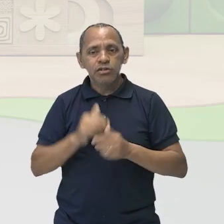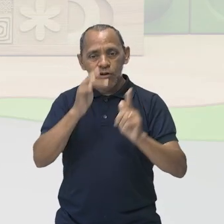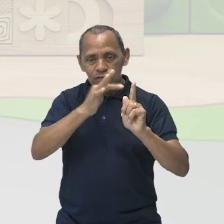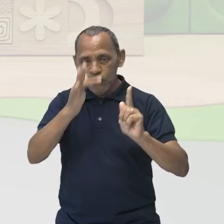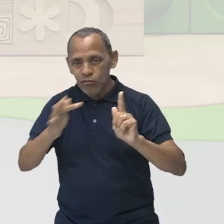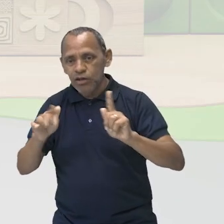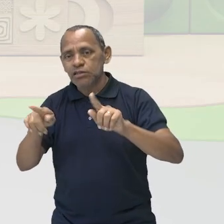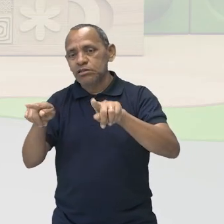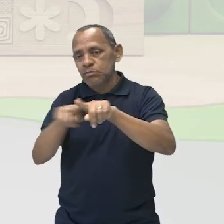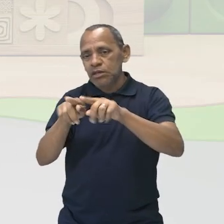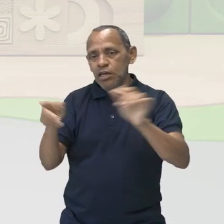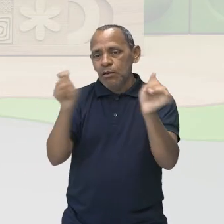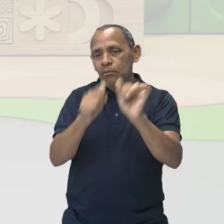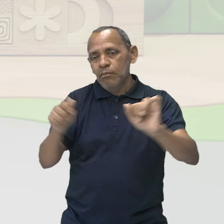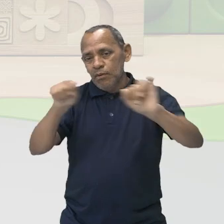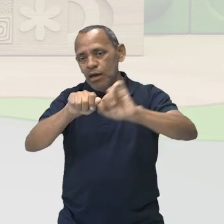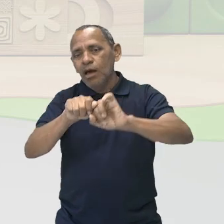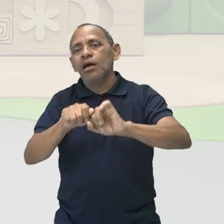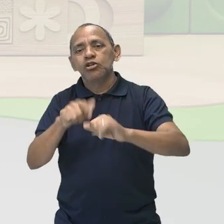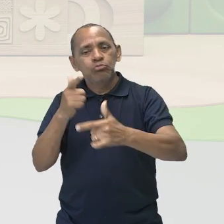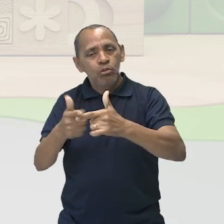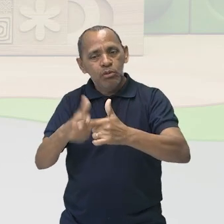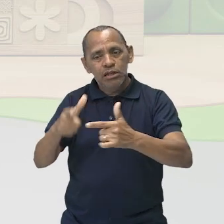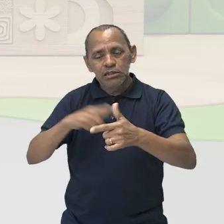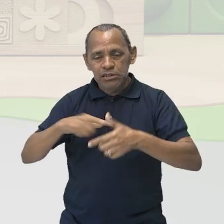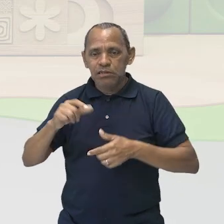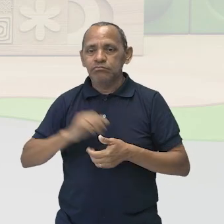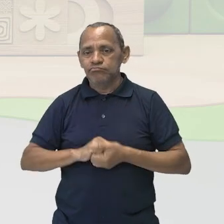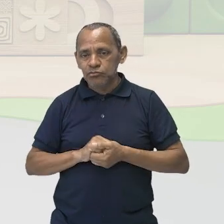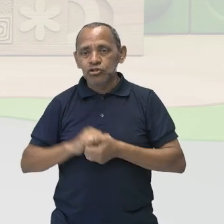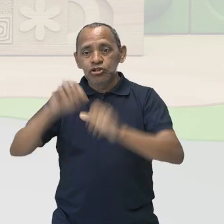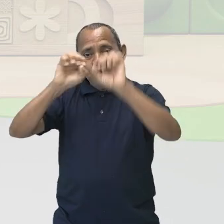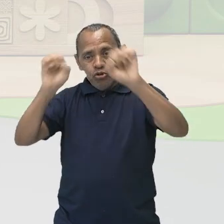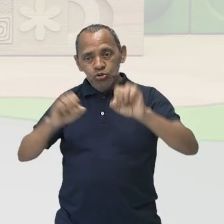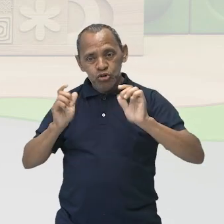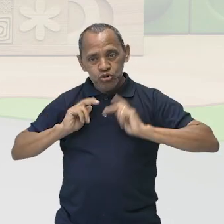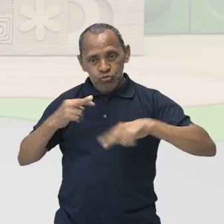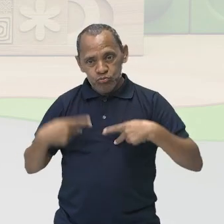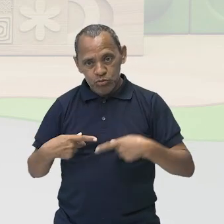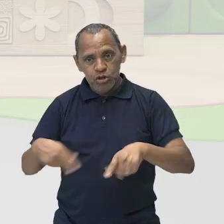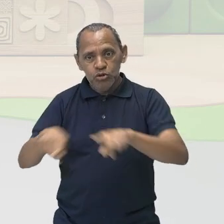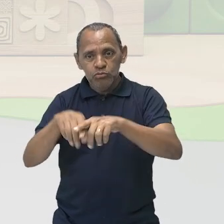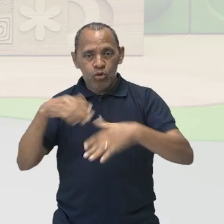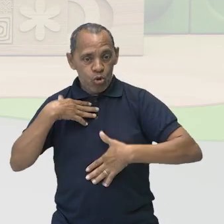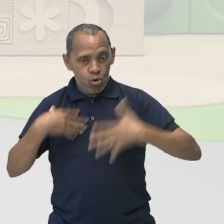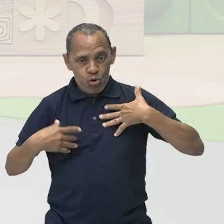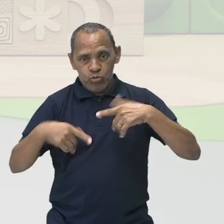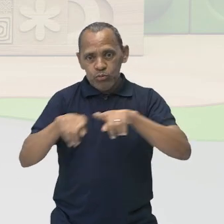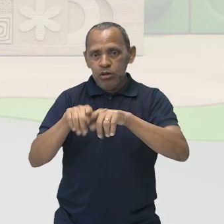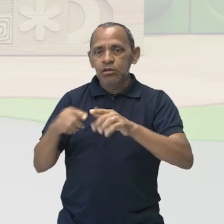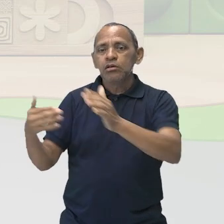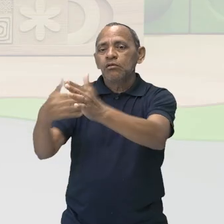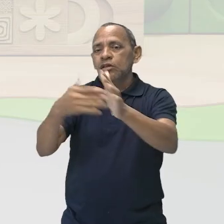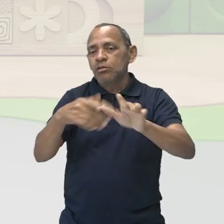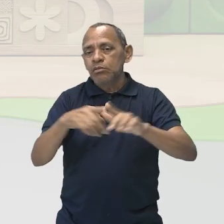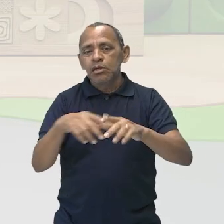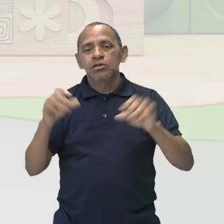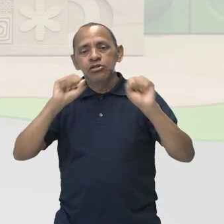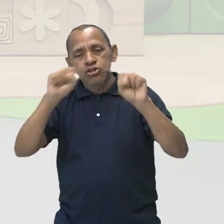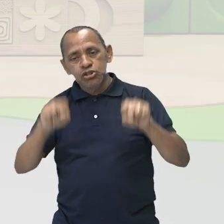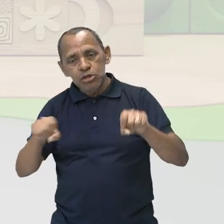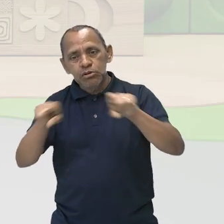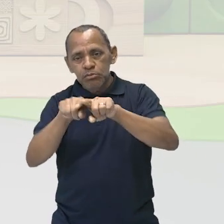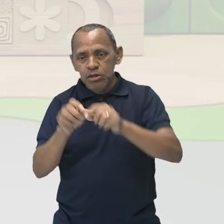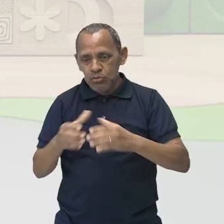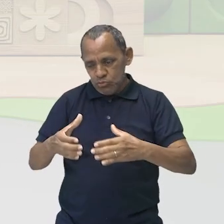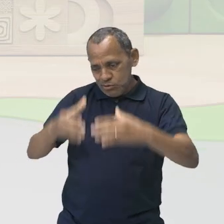fazer estruturas internas do nosso corpo vibrarem levemente. E também podem interferir no sistema responsável pelo equilíbrio que